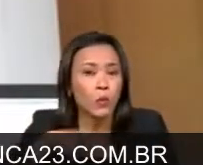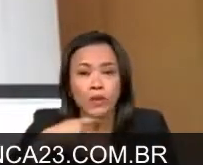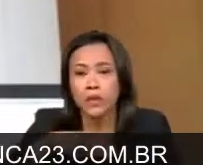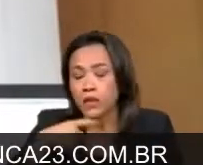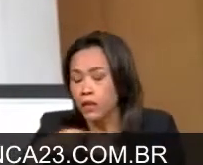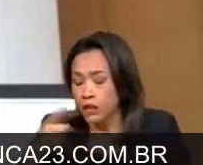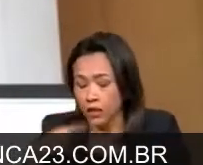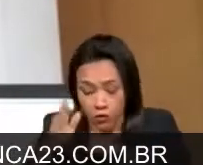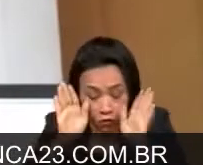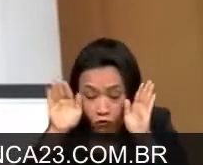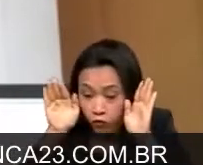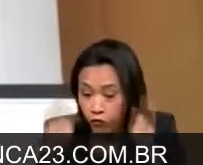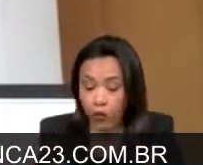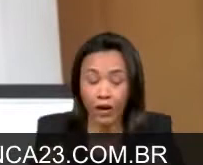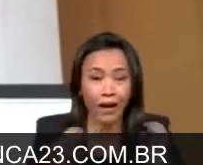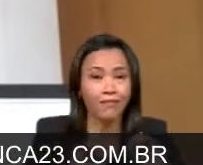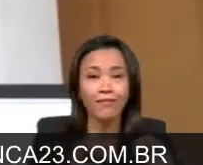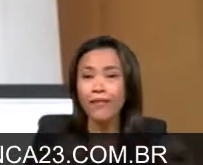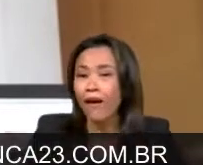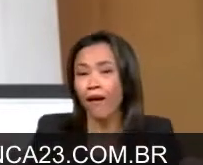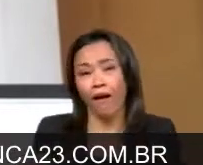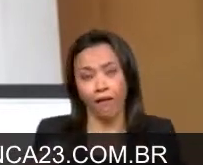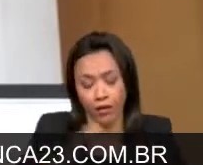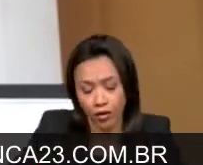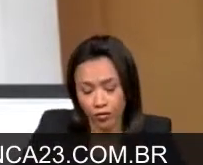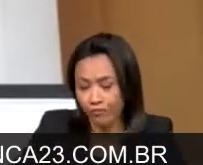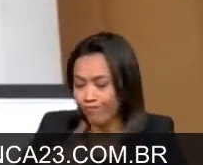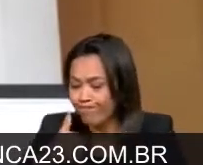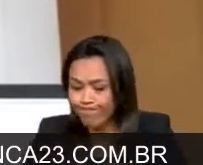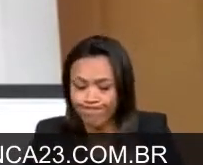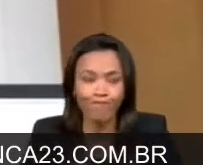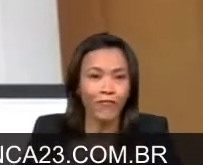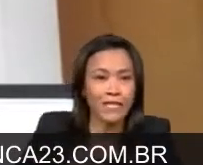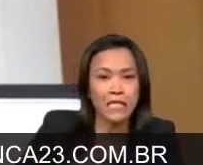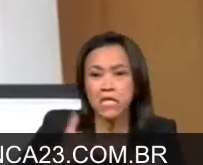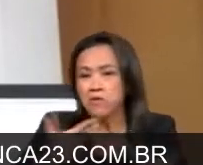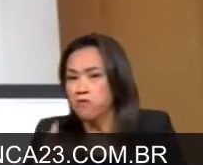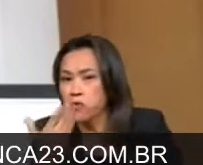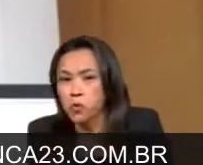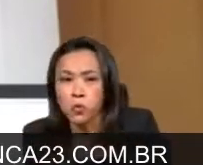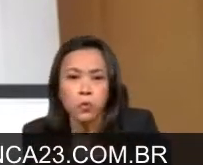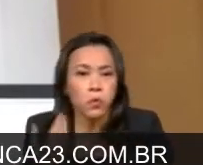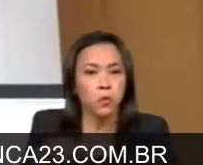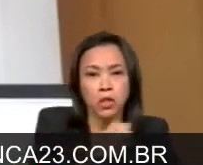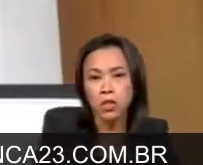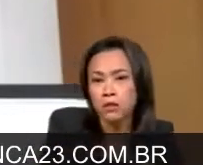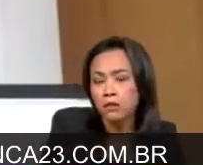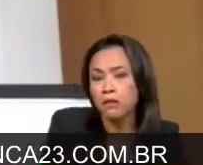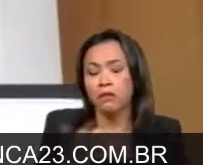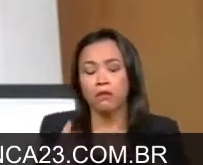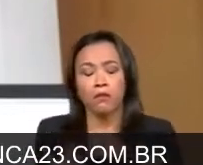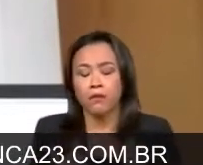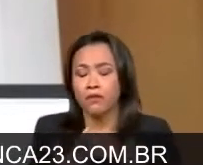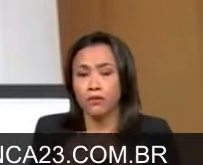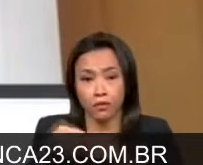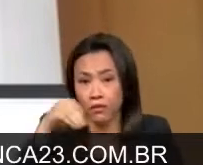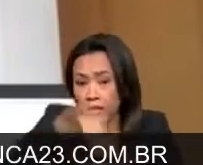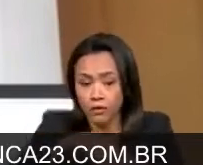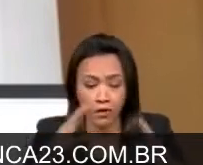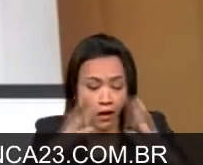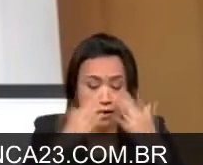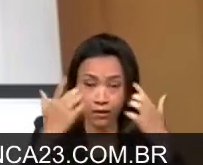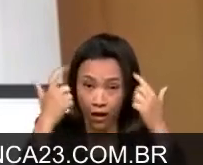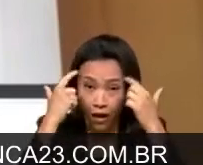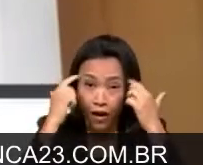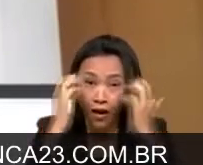concentrar em absolutamente nada que eu estava fazendo, seja na faculdade, no estágio, em alguma coisa dentro de casa. A minha